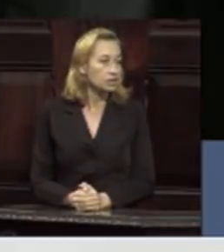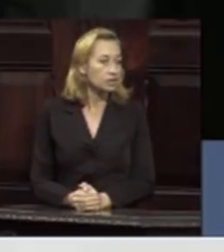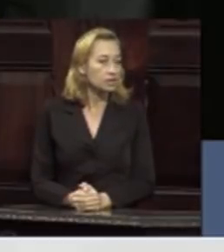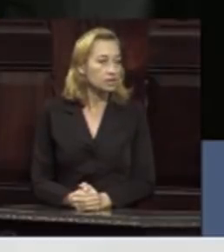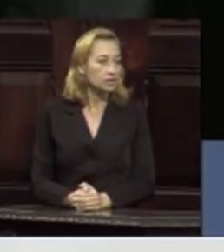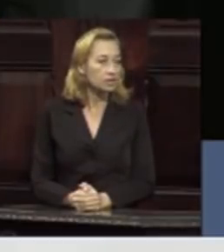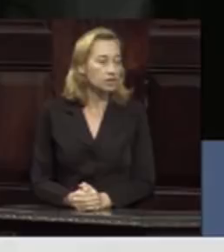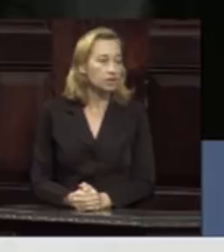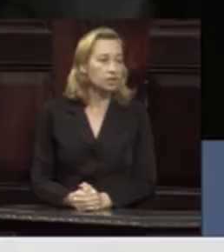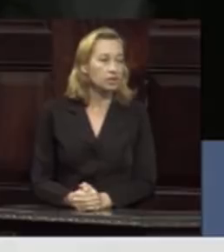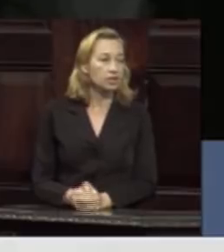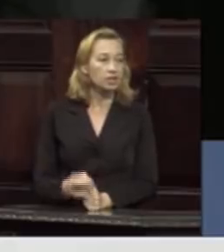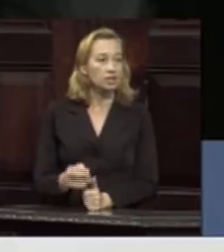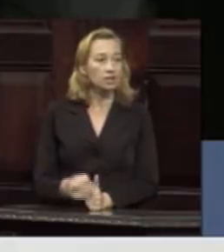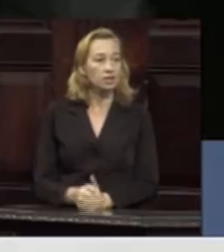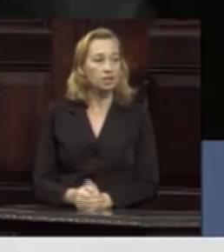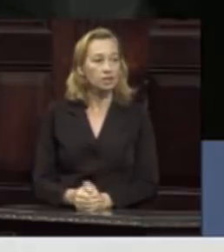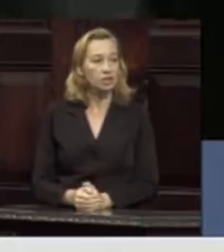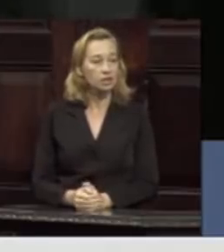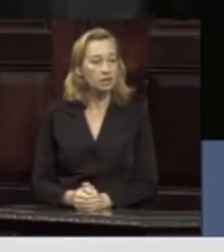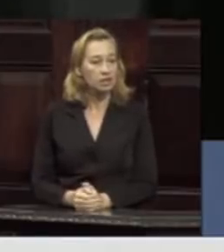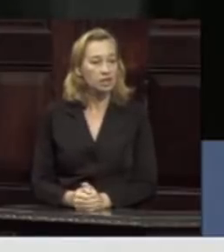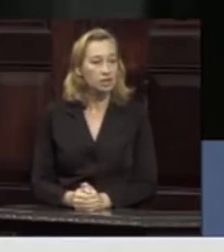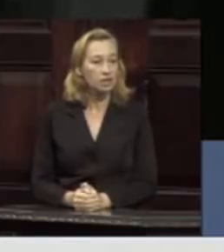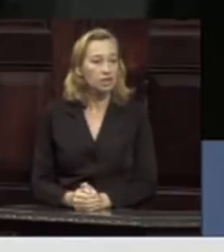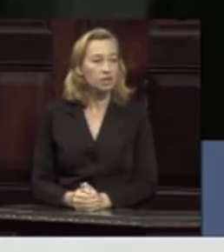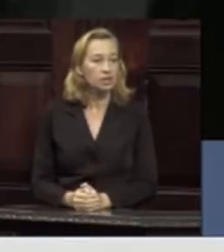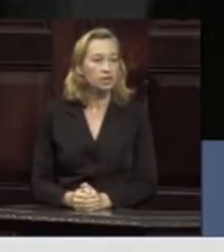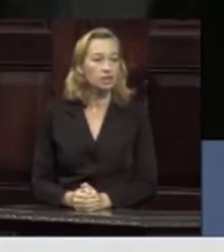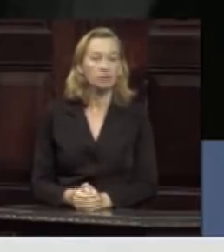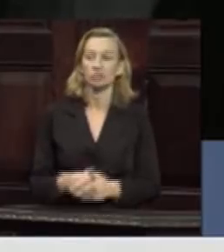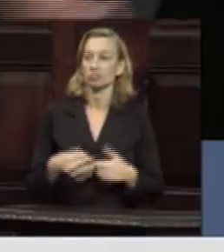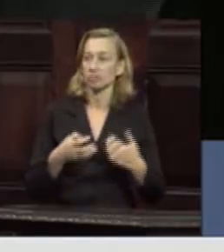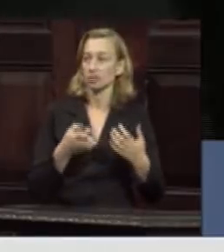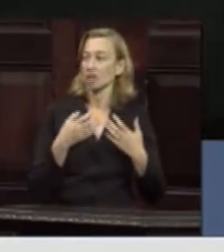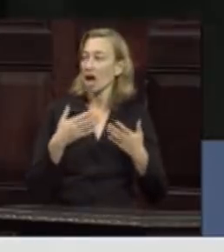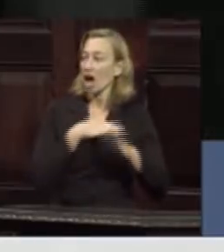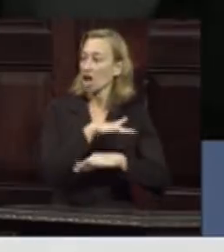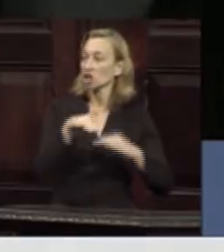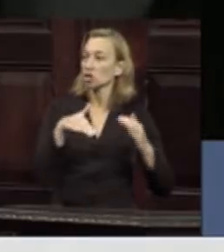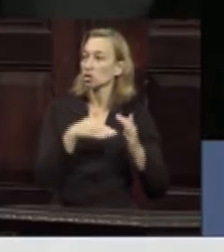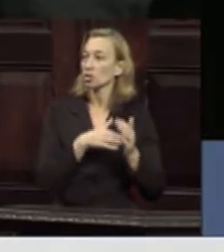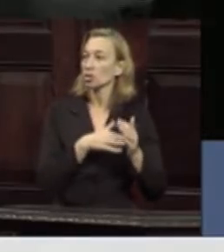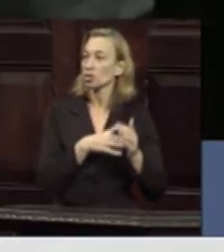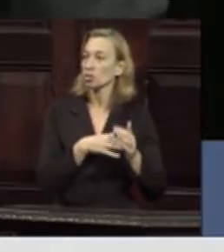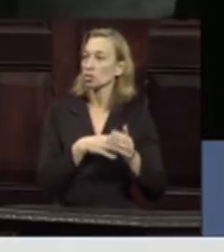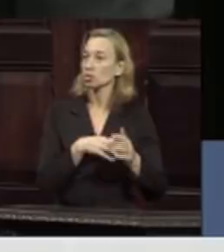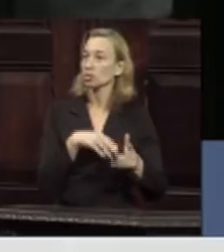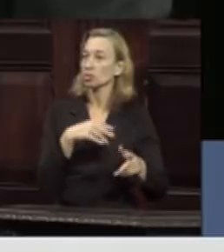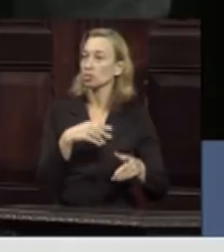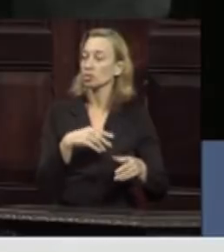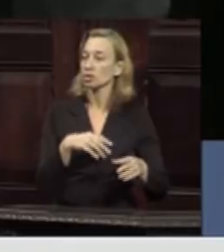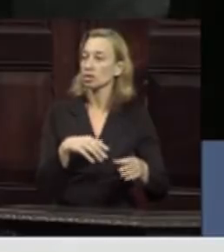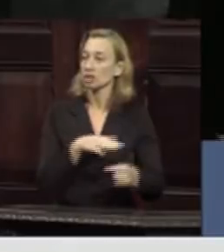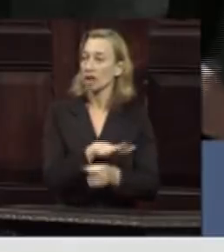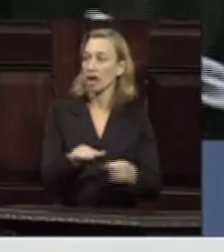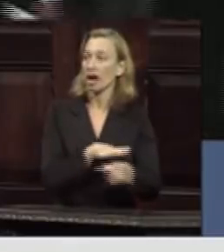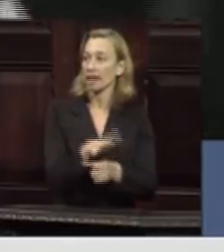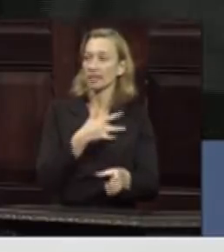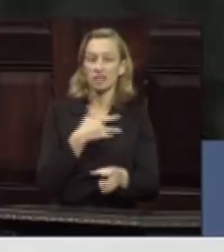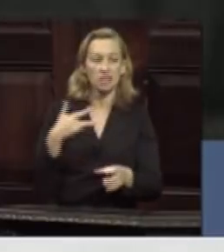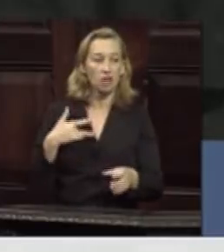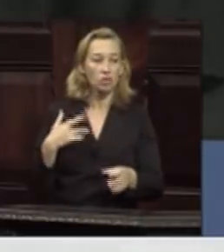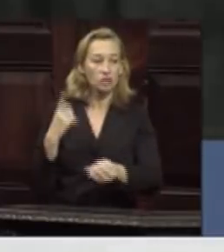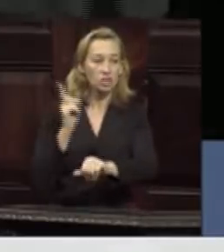André Siciliano, deputados, queria me dirigir a todos os servidores da saúde, porque nesse momento